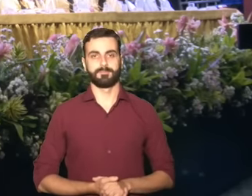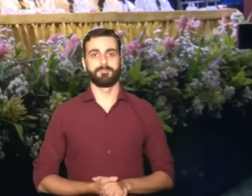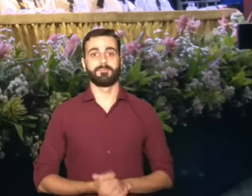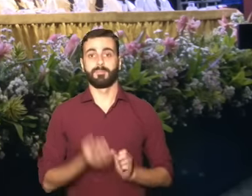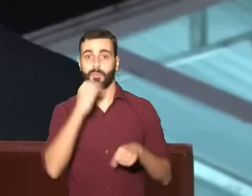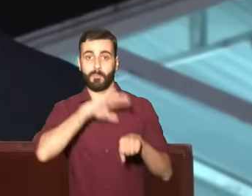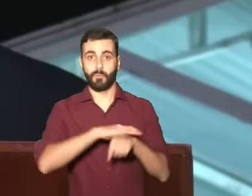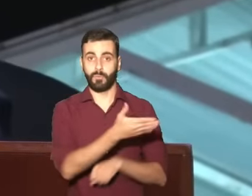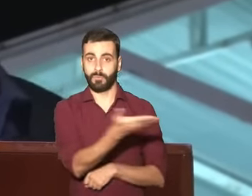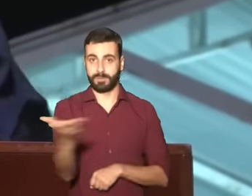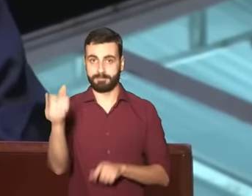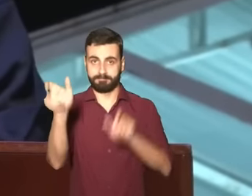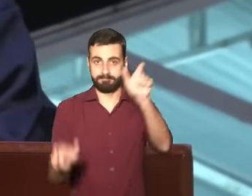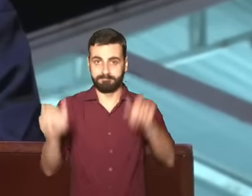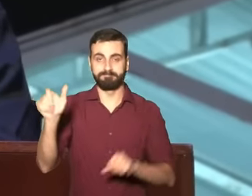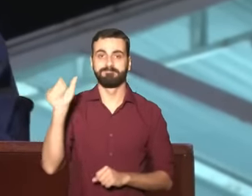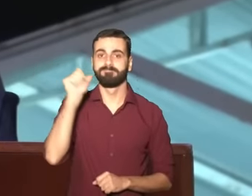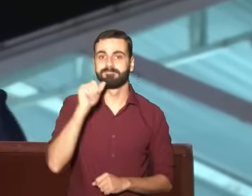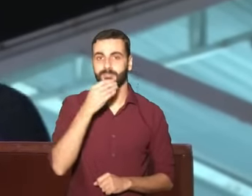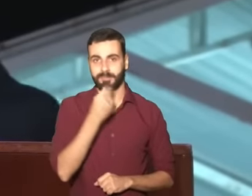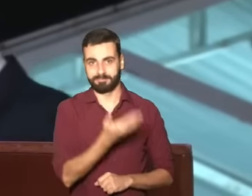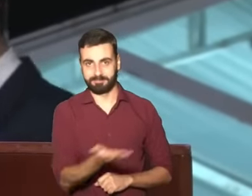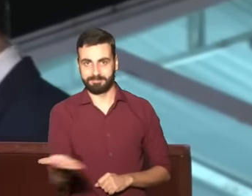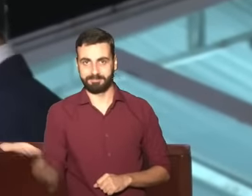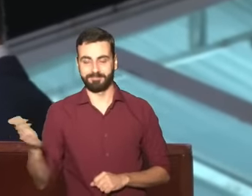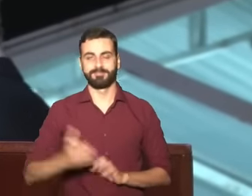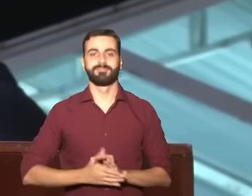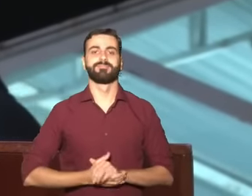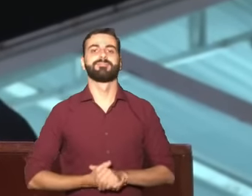Boa noite a todos e a todas.